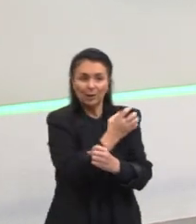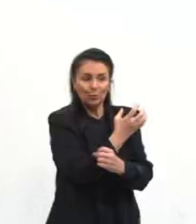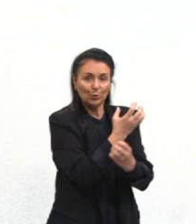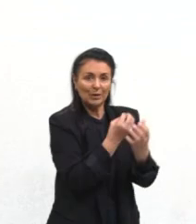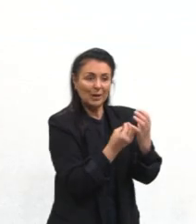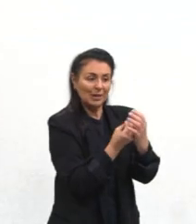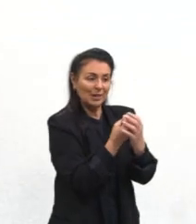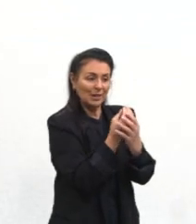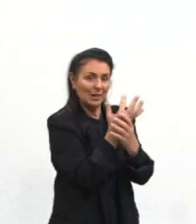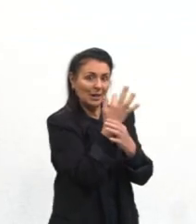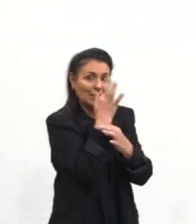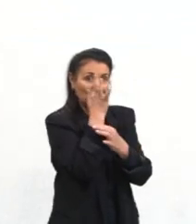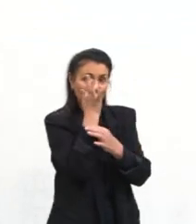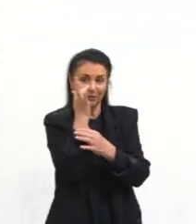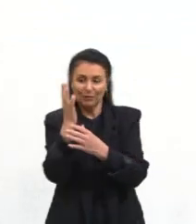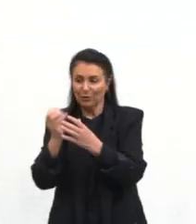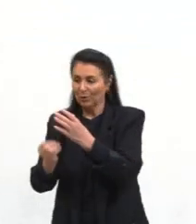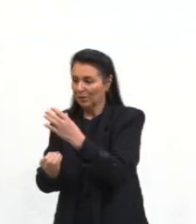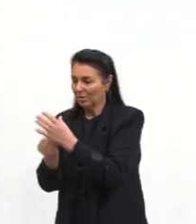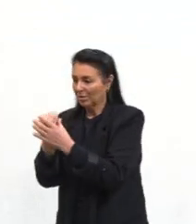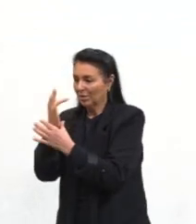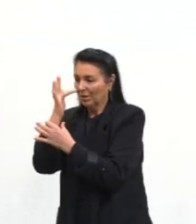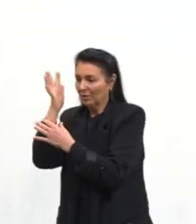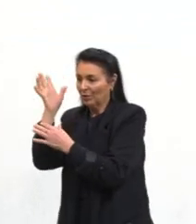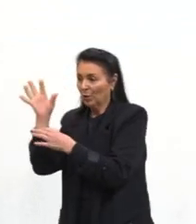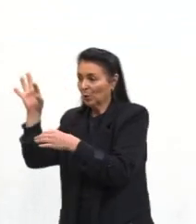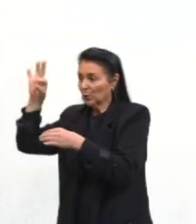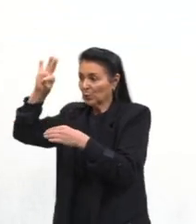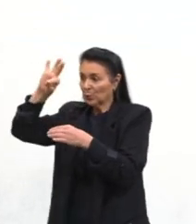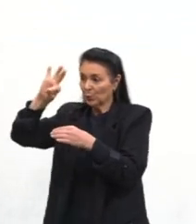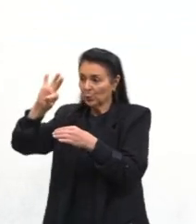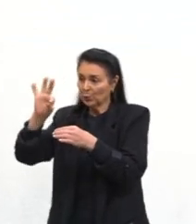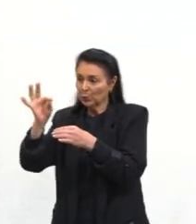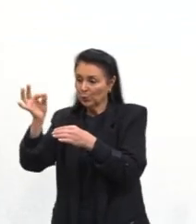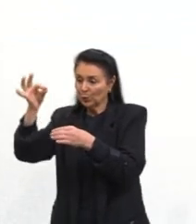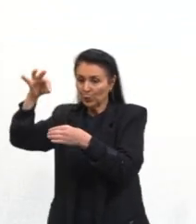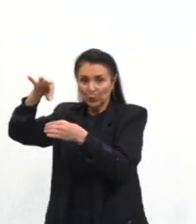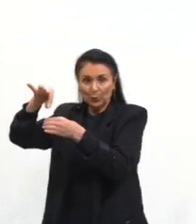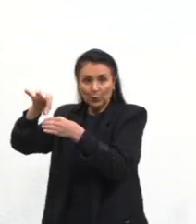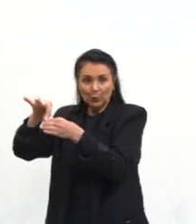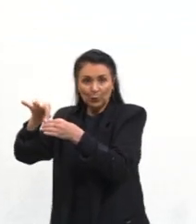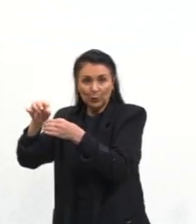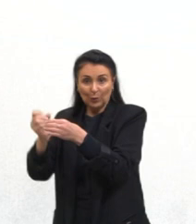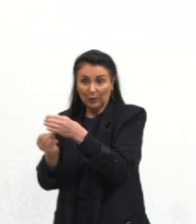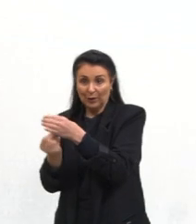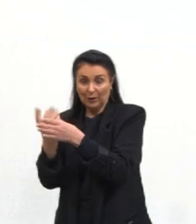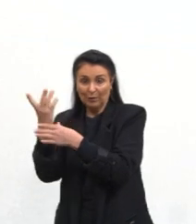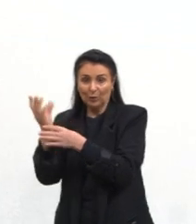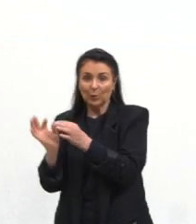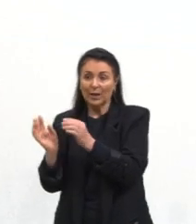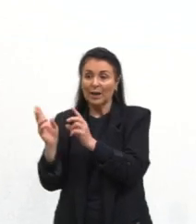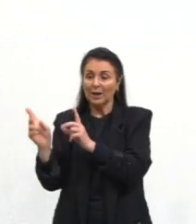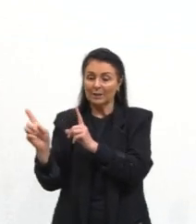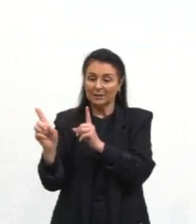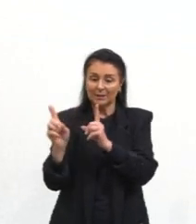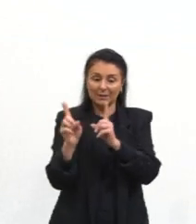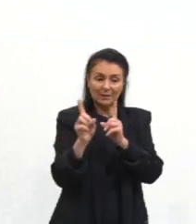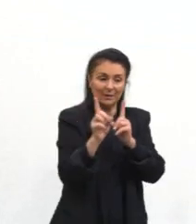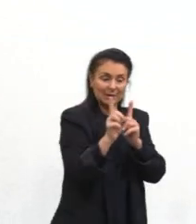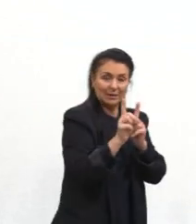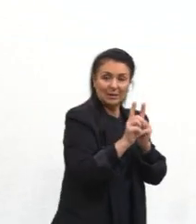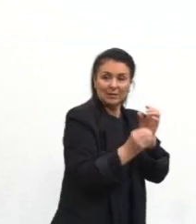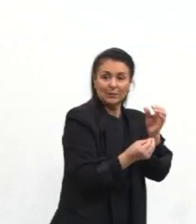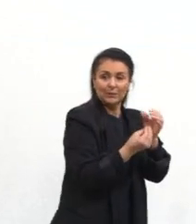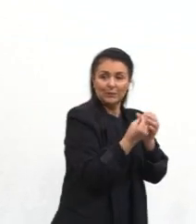ver as luzes insetos na maior parte das vezes principalmente as abelhas aí depois temos besouros moscas também pelos pássaros